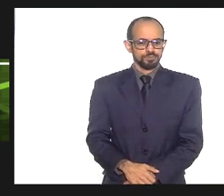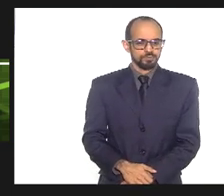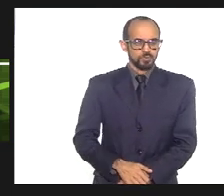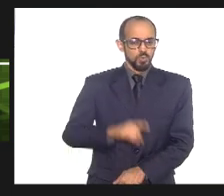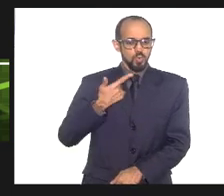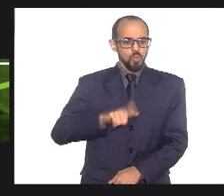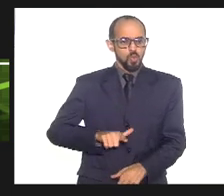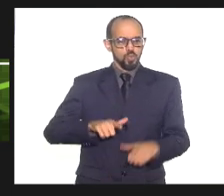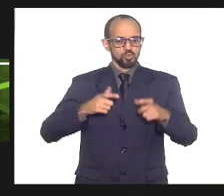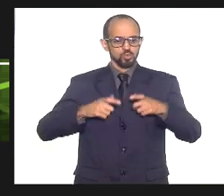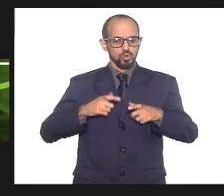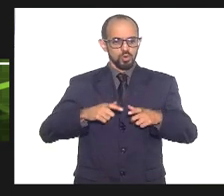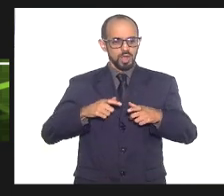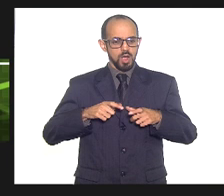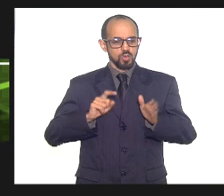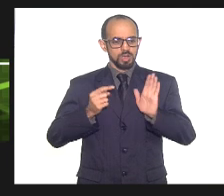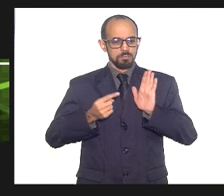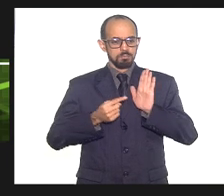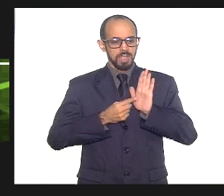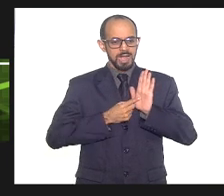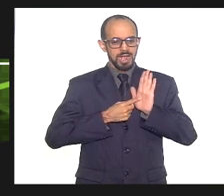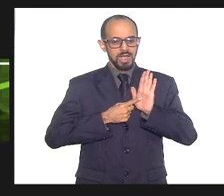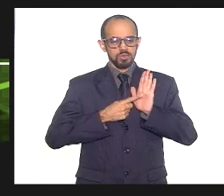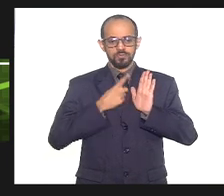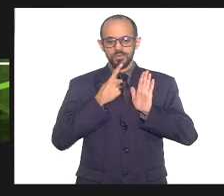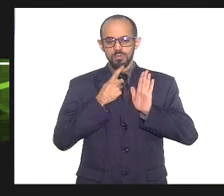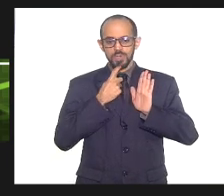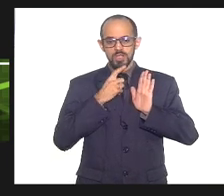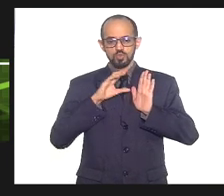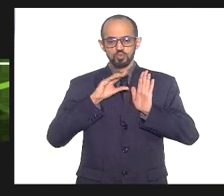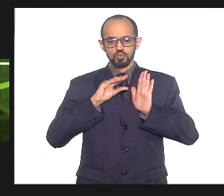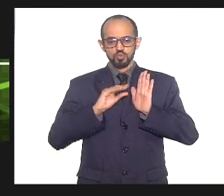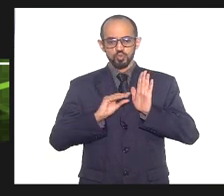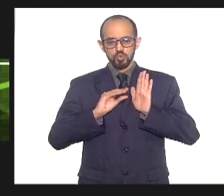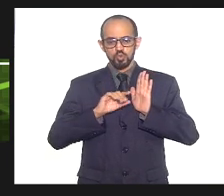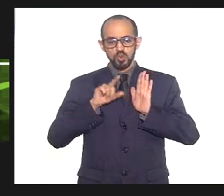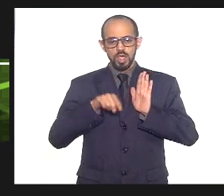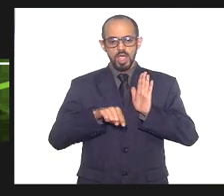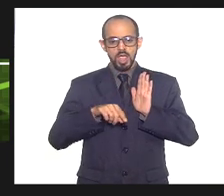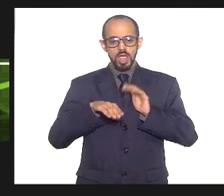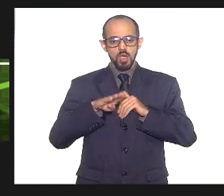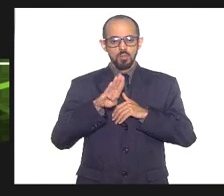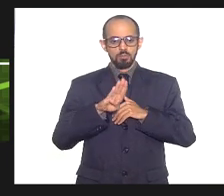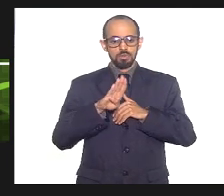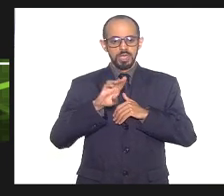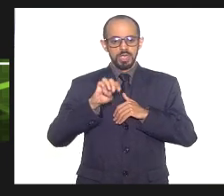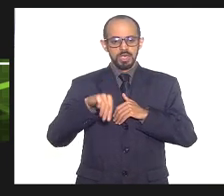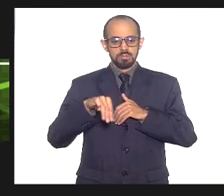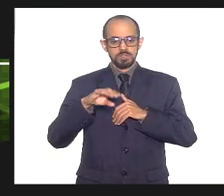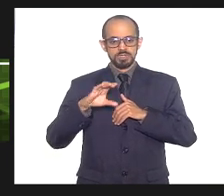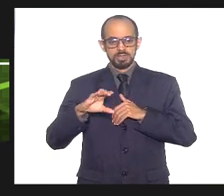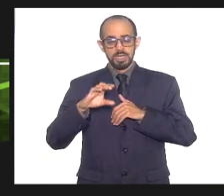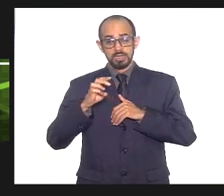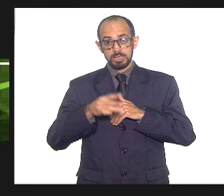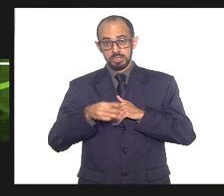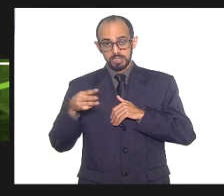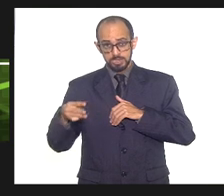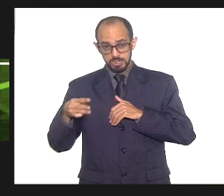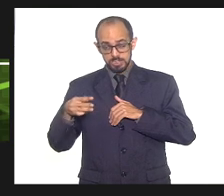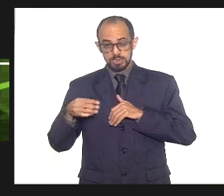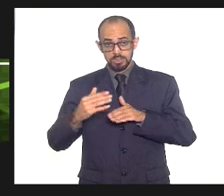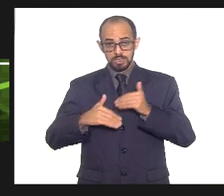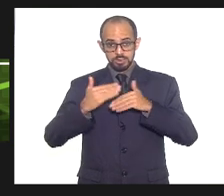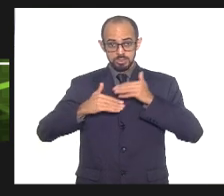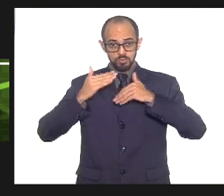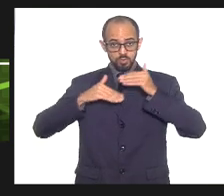Outro campo que encontra-se marcado no vermelho escuro no mapa, o bloco, é o BMC-33, que ainda encontra-se na fase de